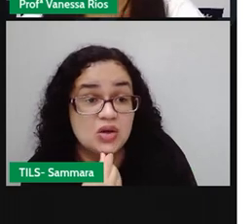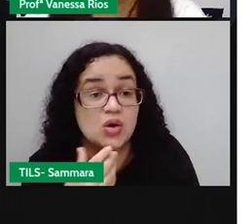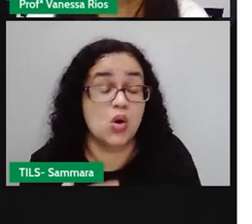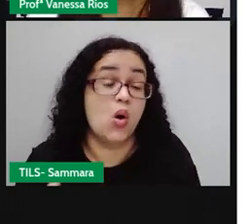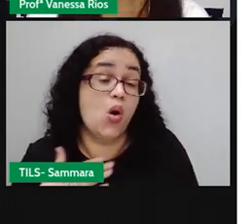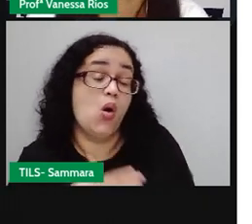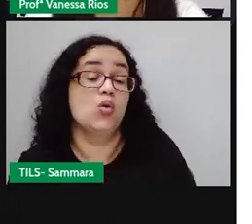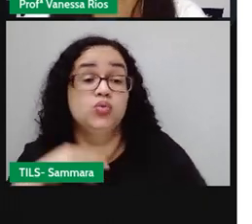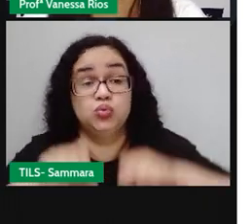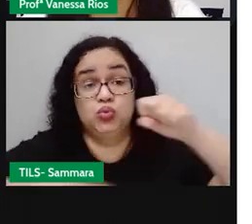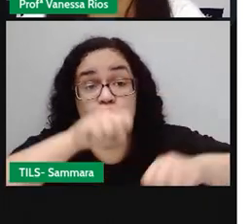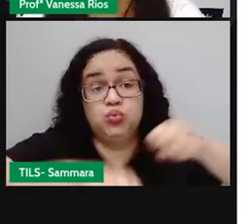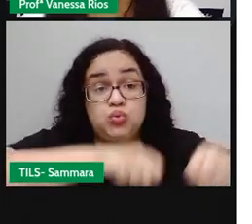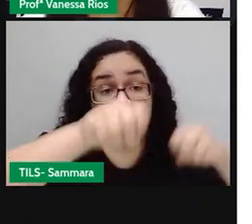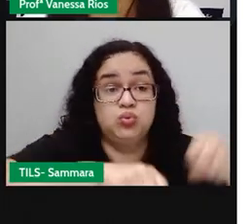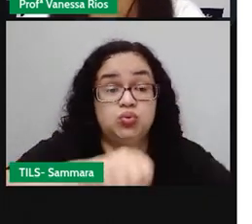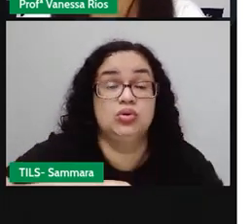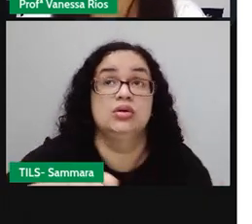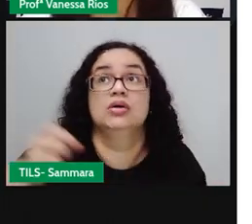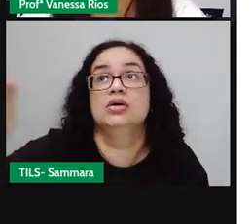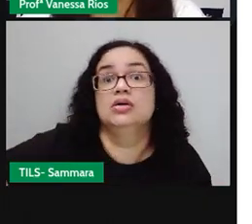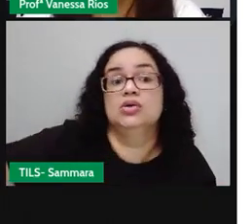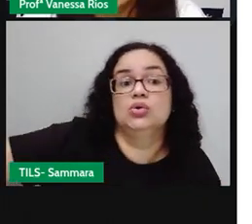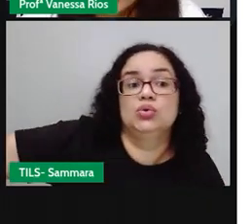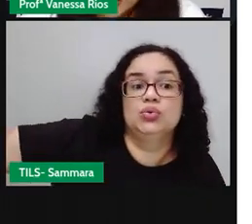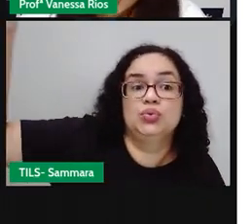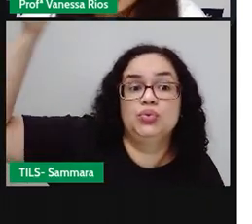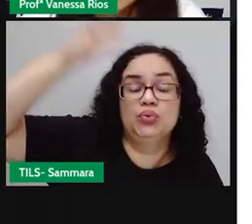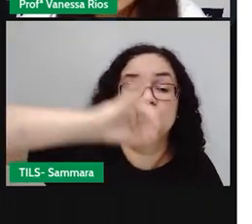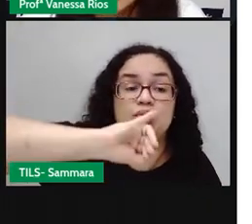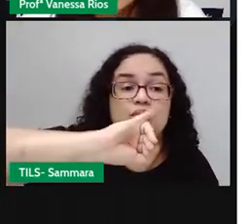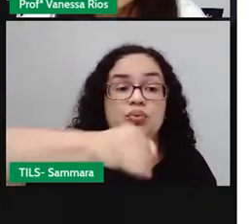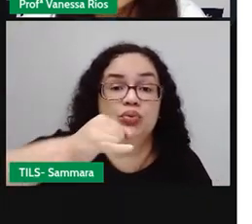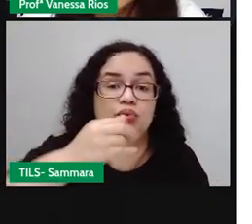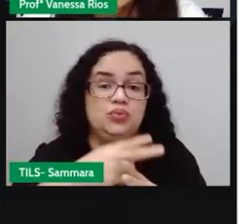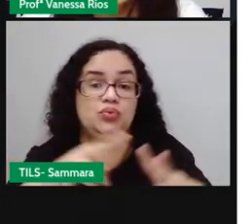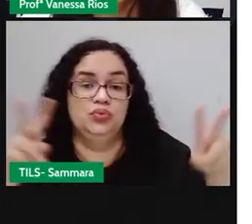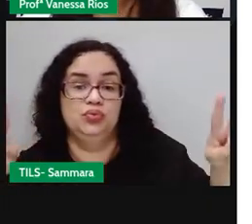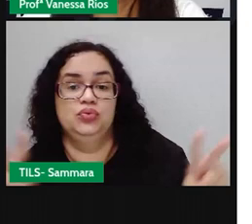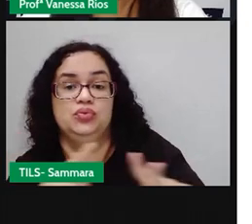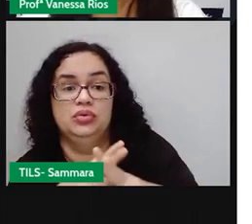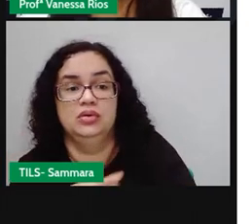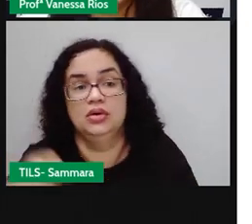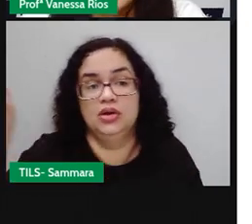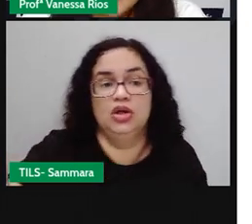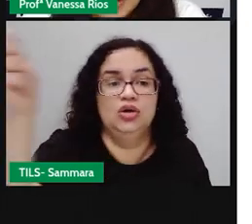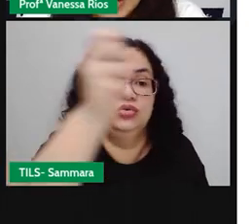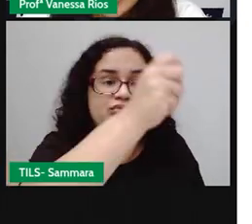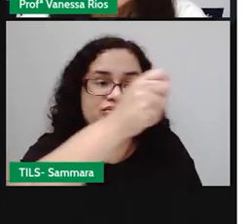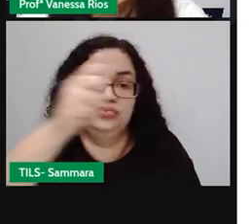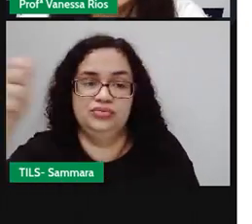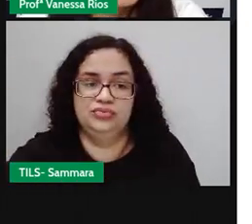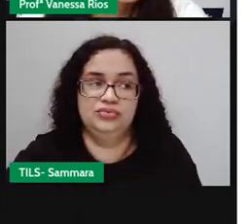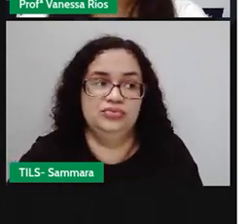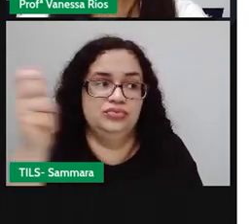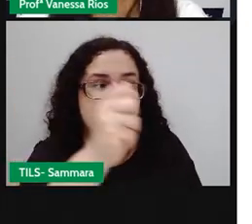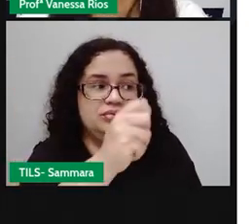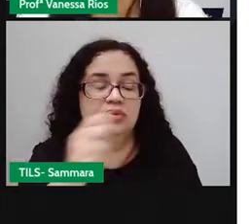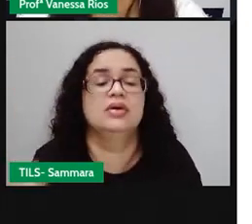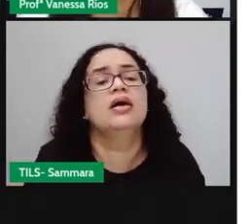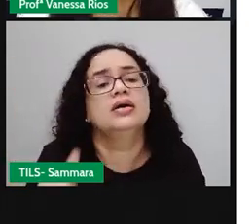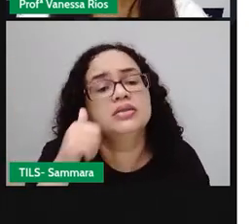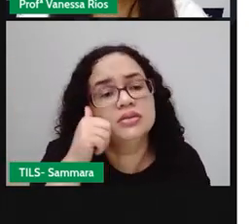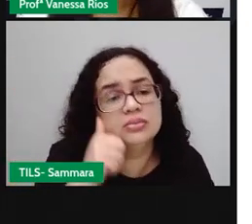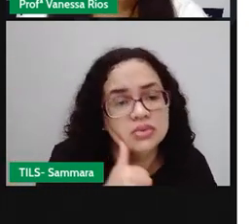de correr, de ficar ao sol, de aproveitar o vento, que é a pipa. Mas menina